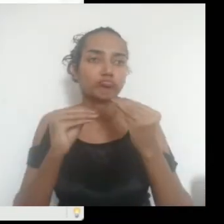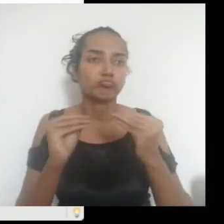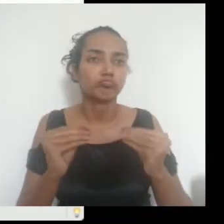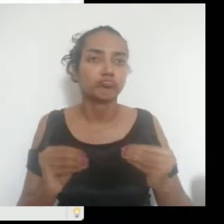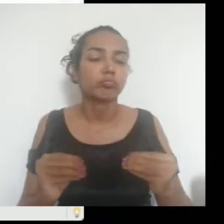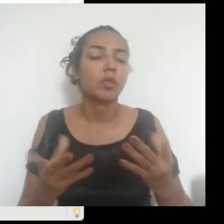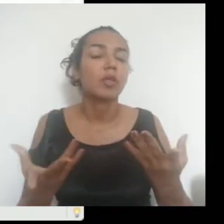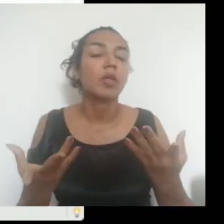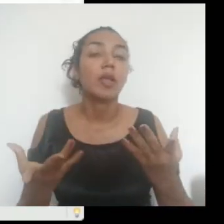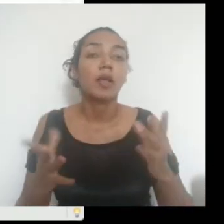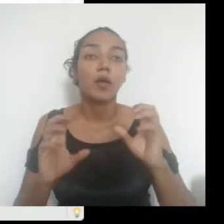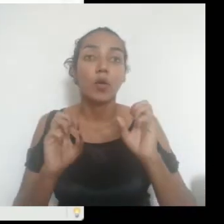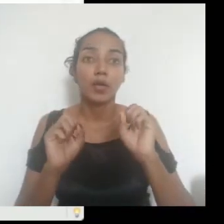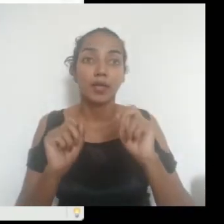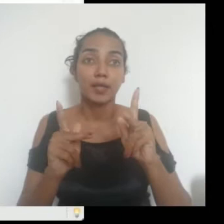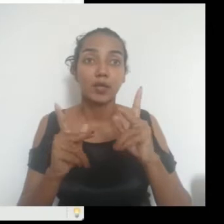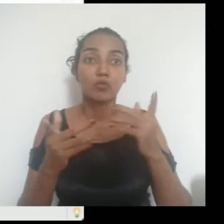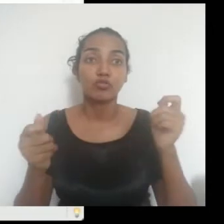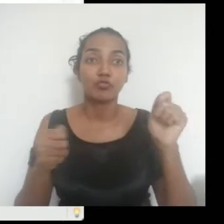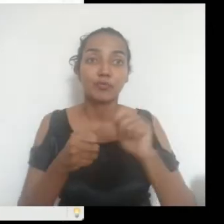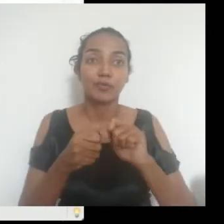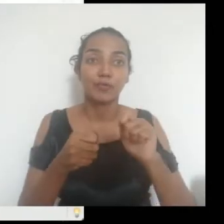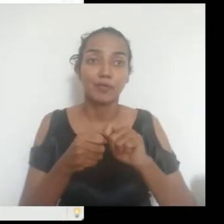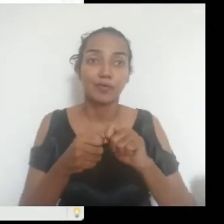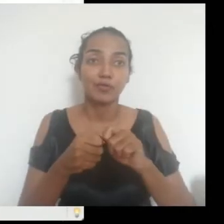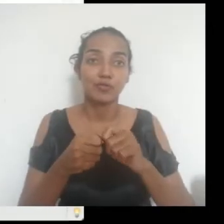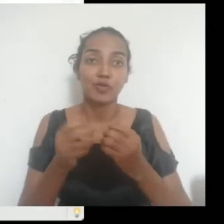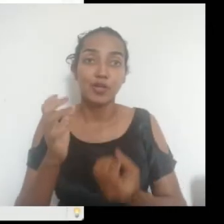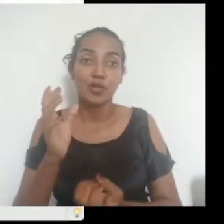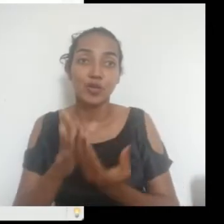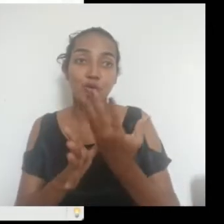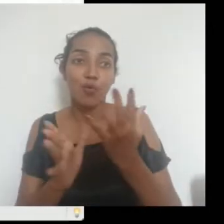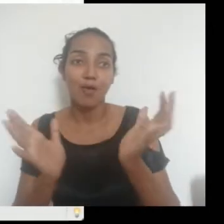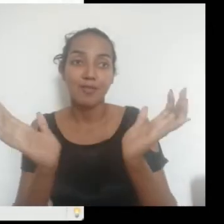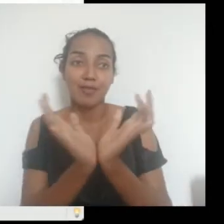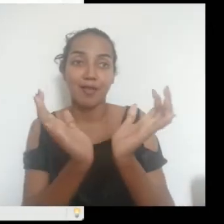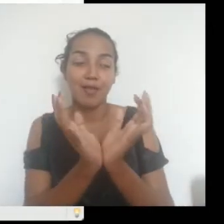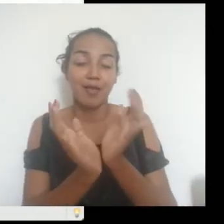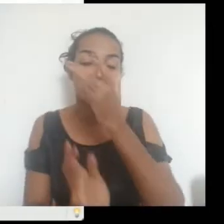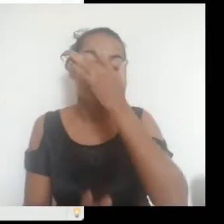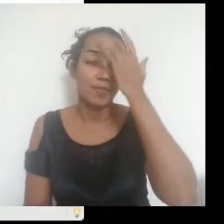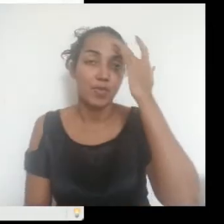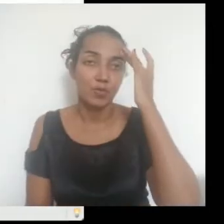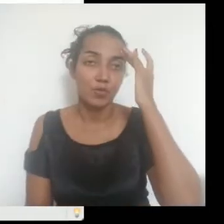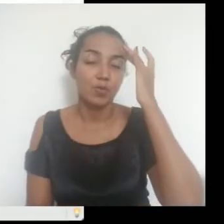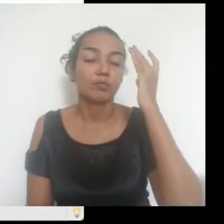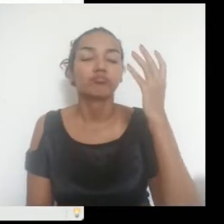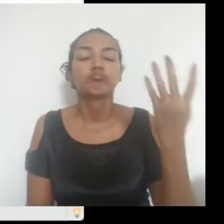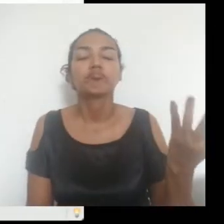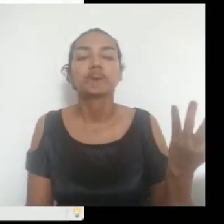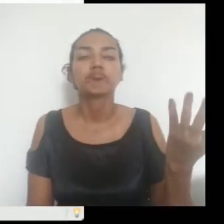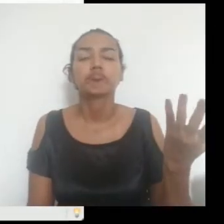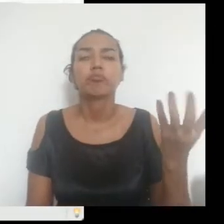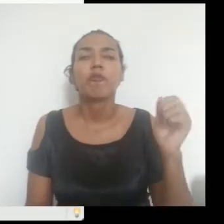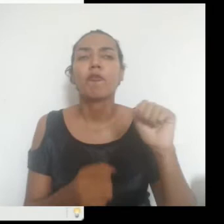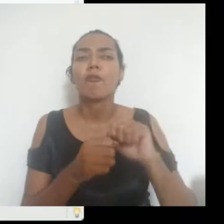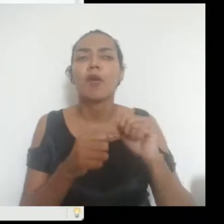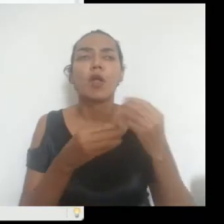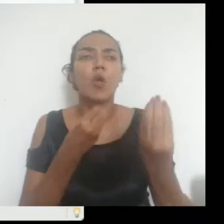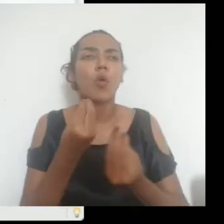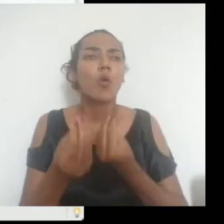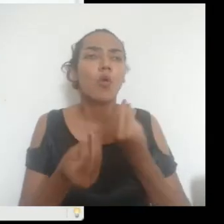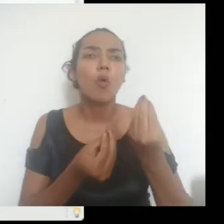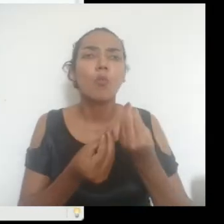Ok, uma vez que a gente fez e criou essa classe pessoa, como é que a gente faz para, de